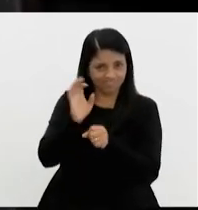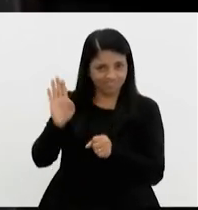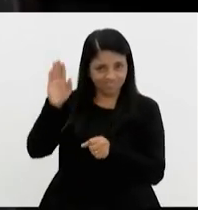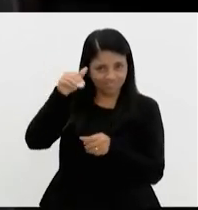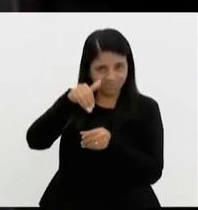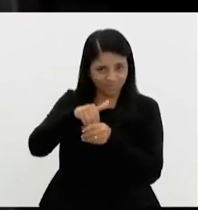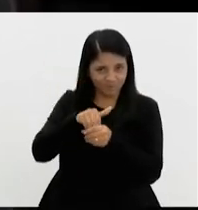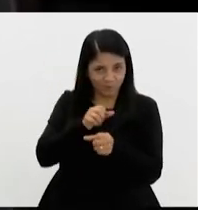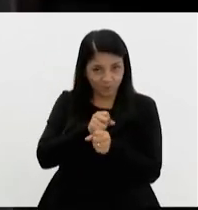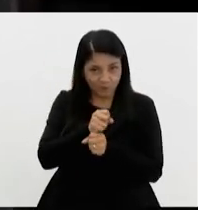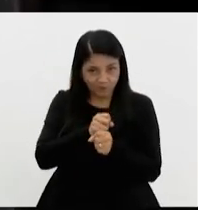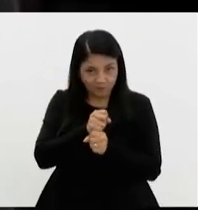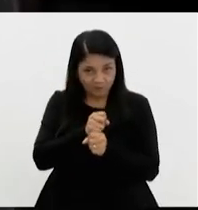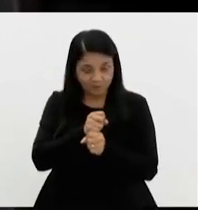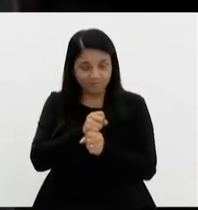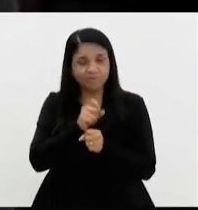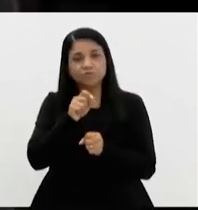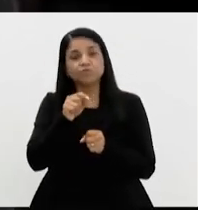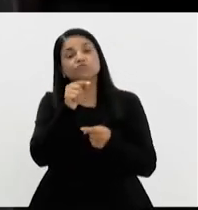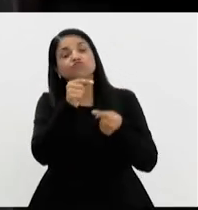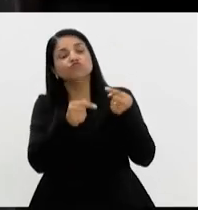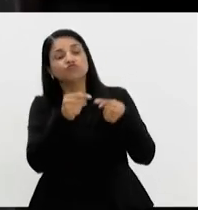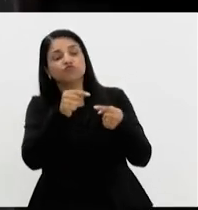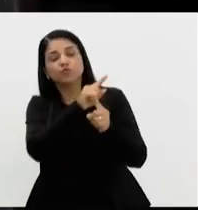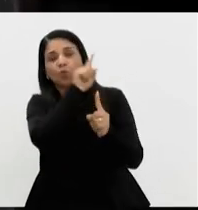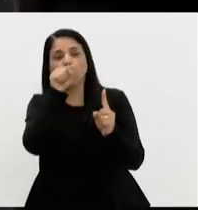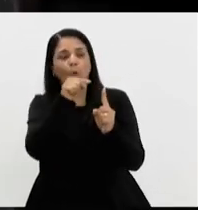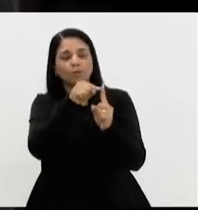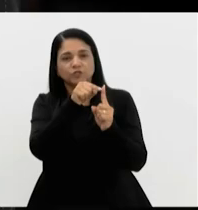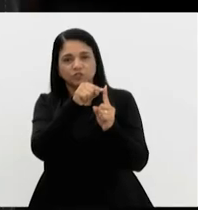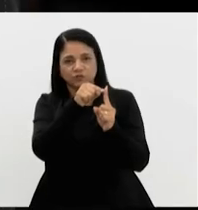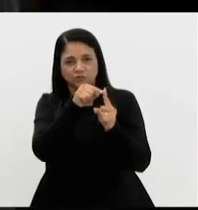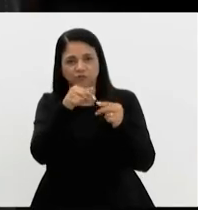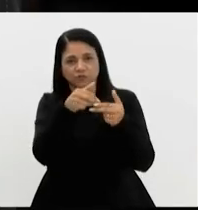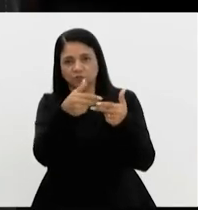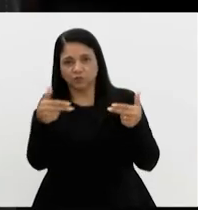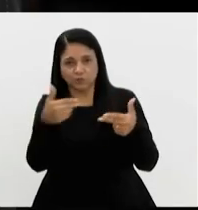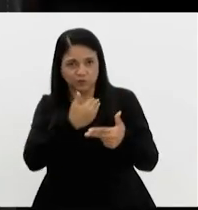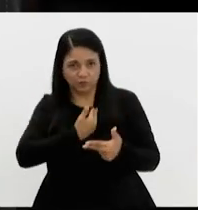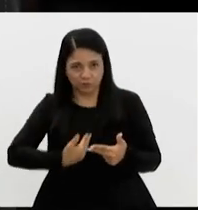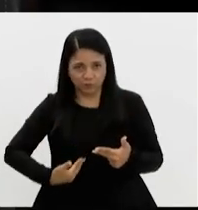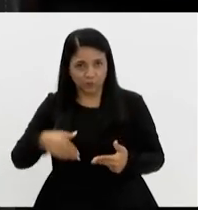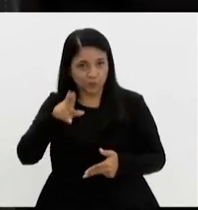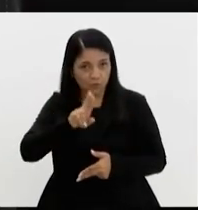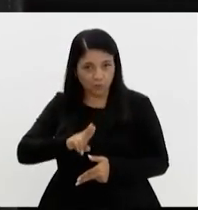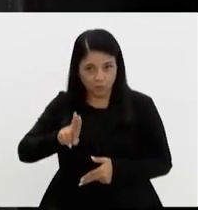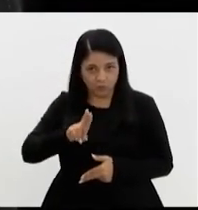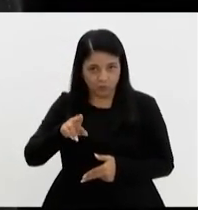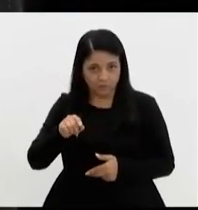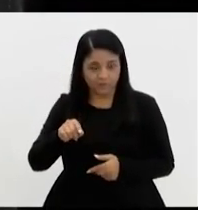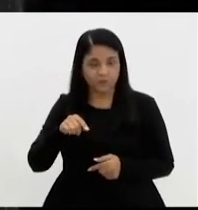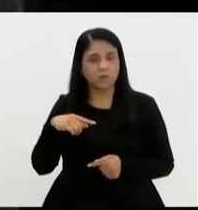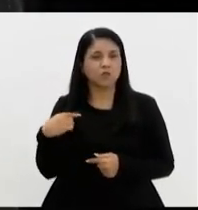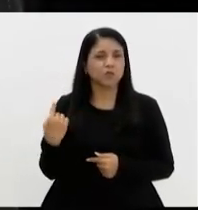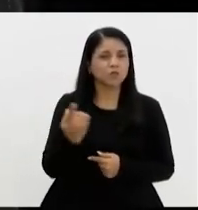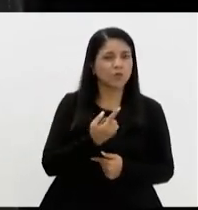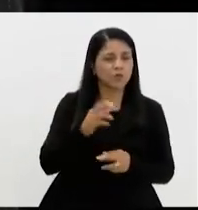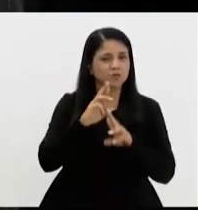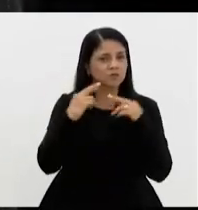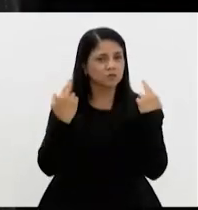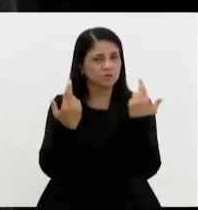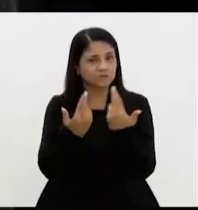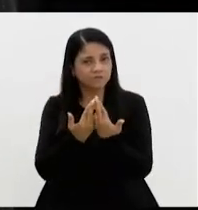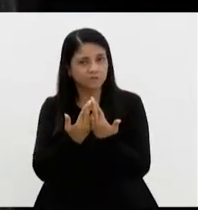discutir a finalidade do bem público Por que que nós nos reunimos